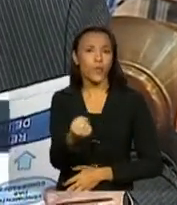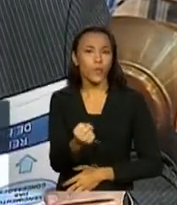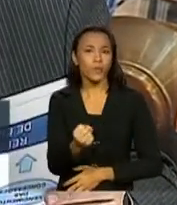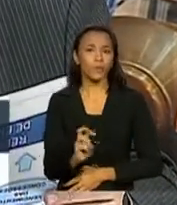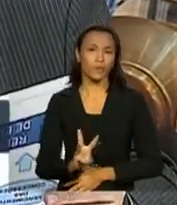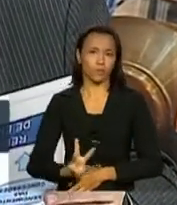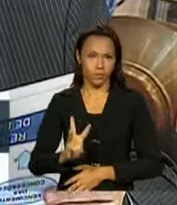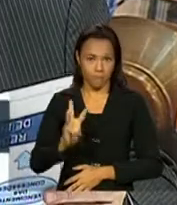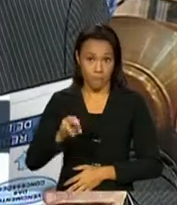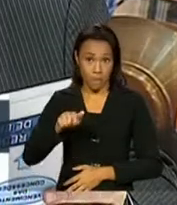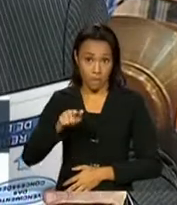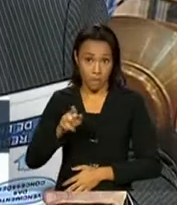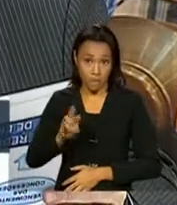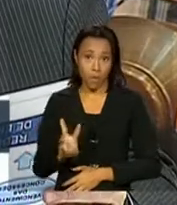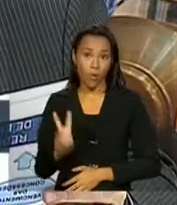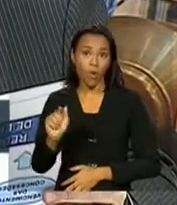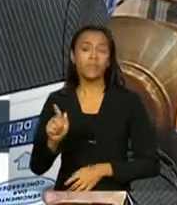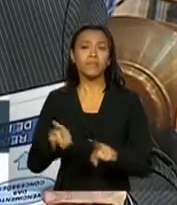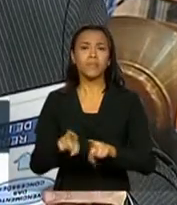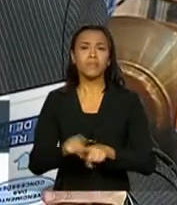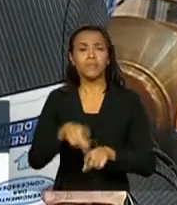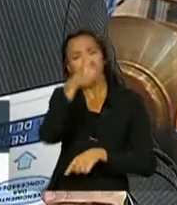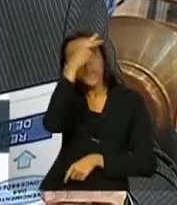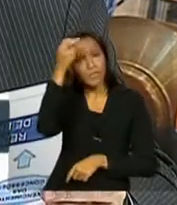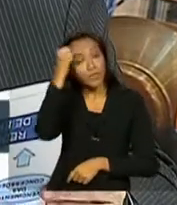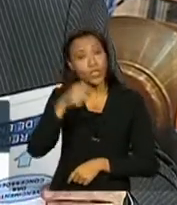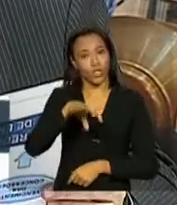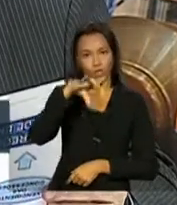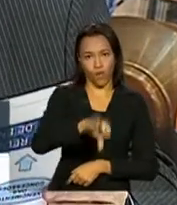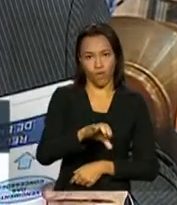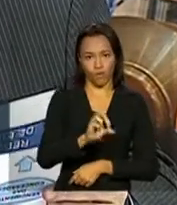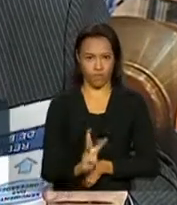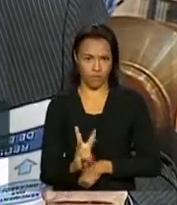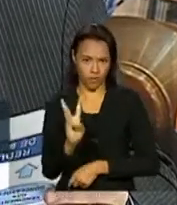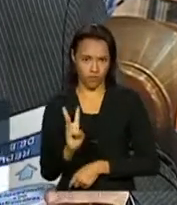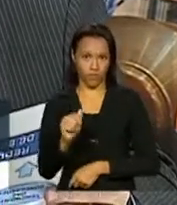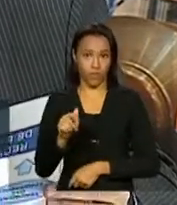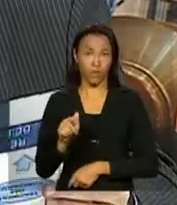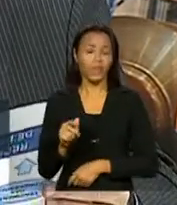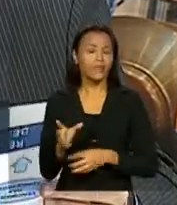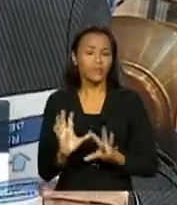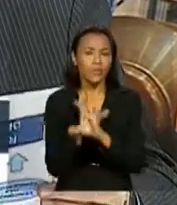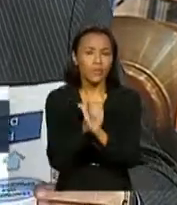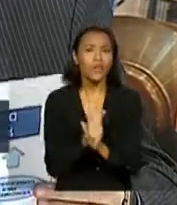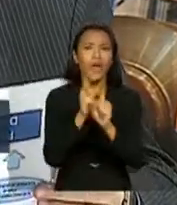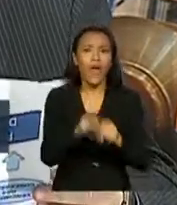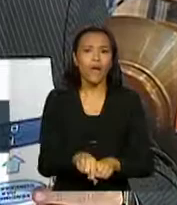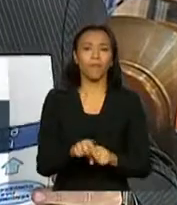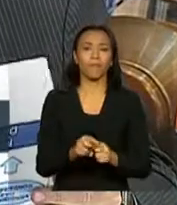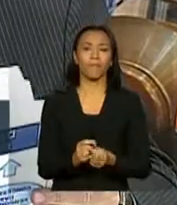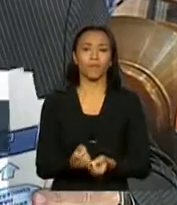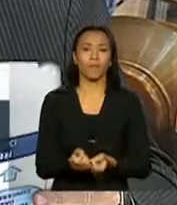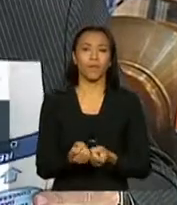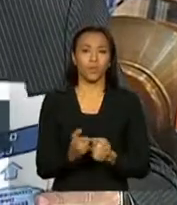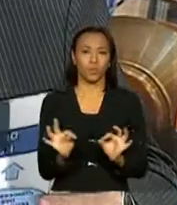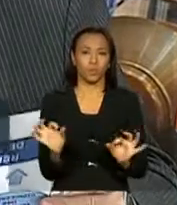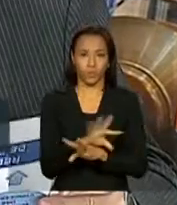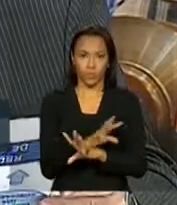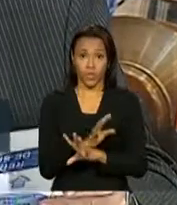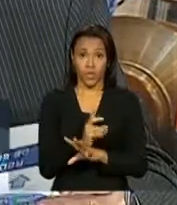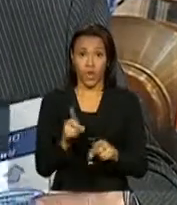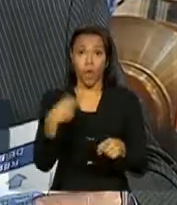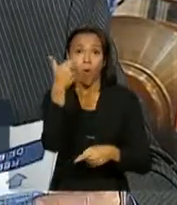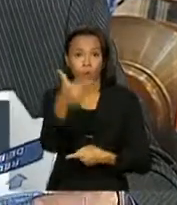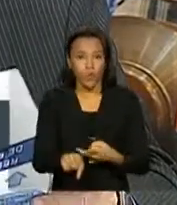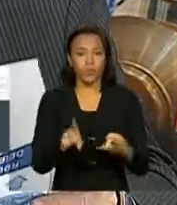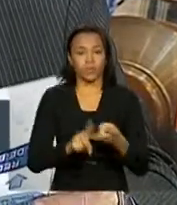468 megawatts e municipais 9 megawatts. Isso aí dá aquele total. Com relação à geração, com